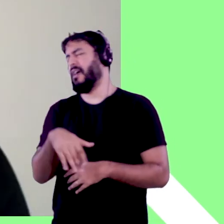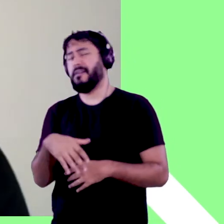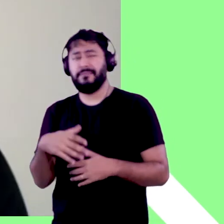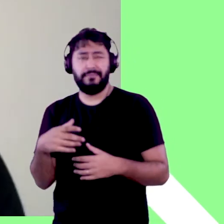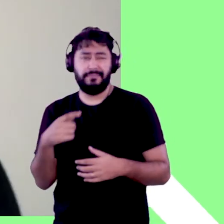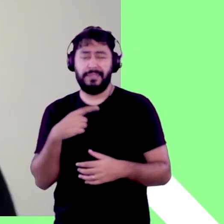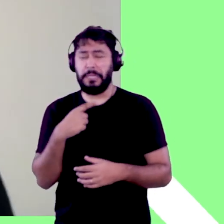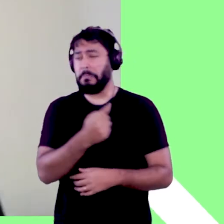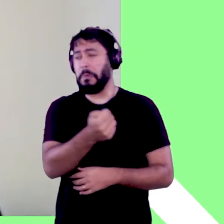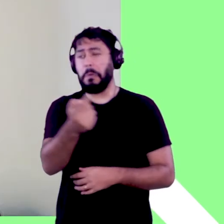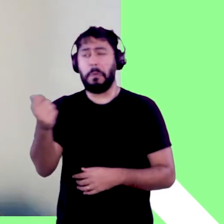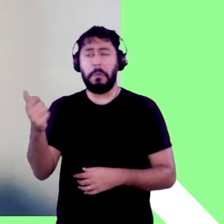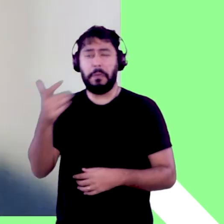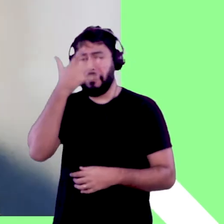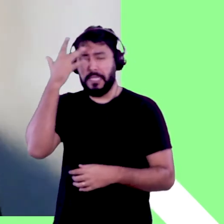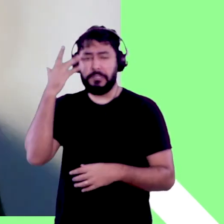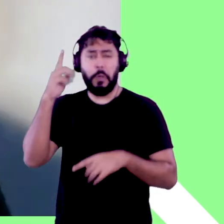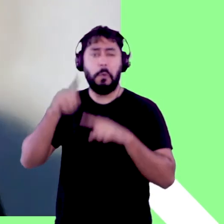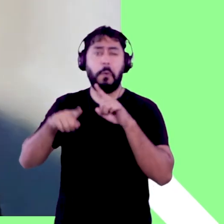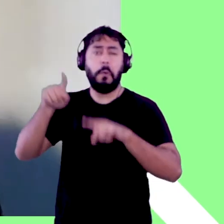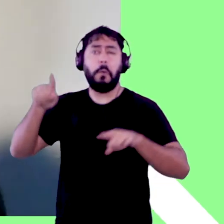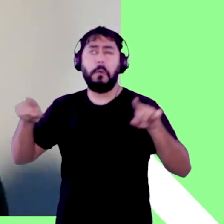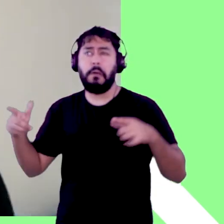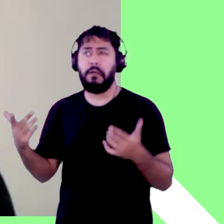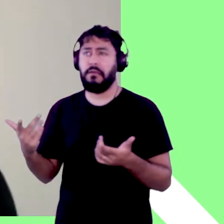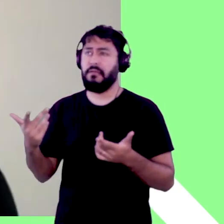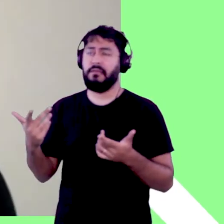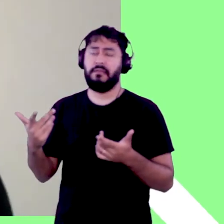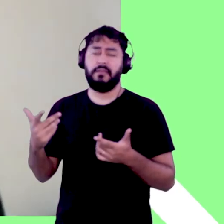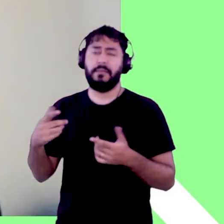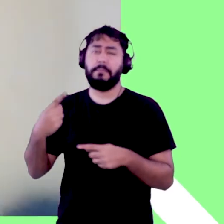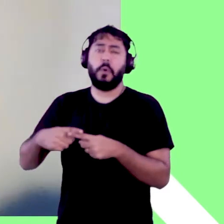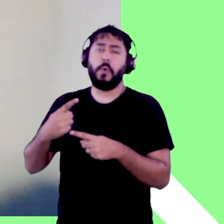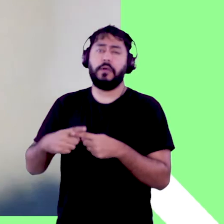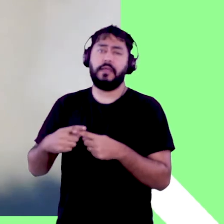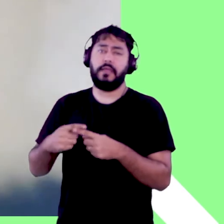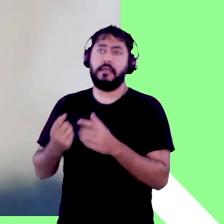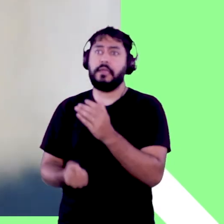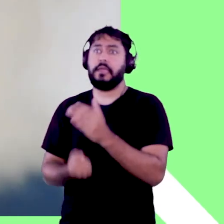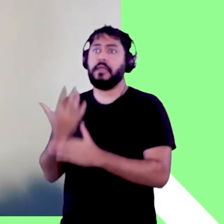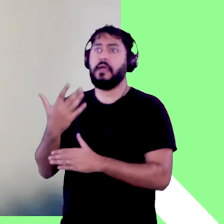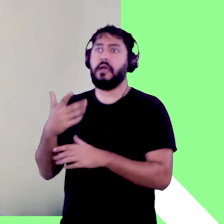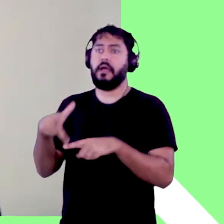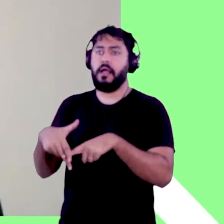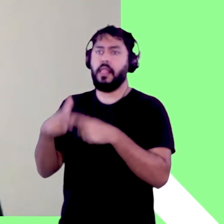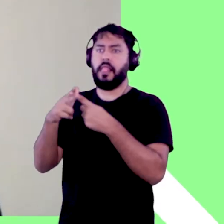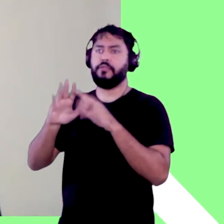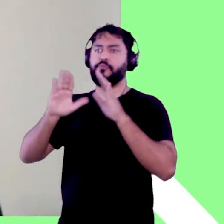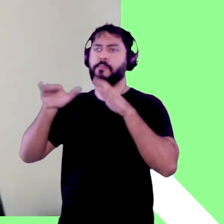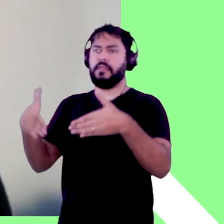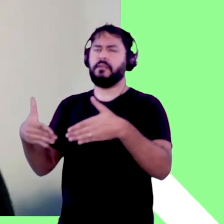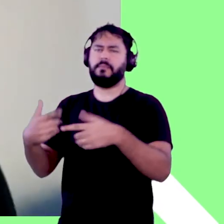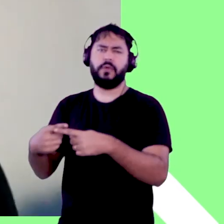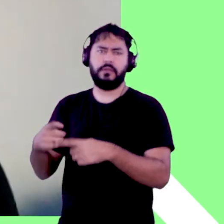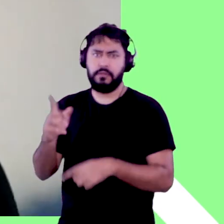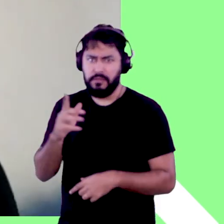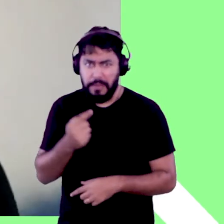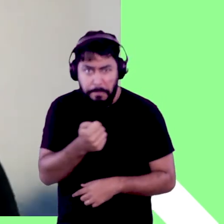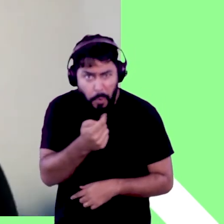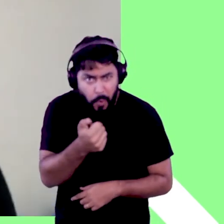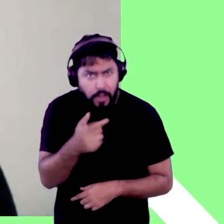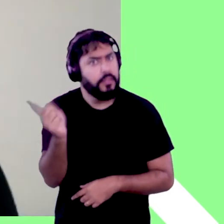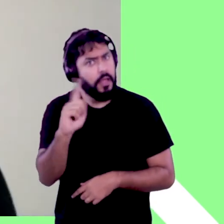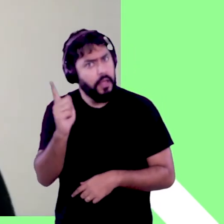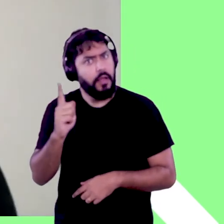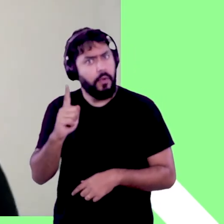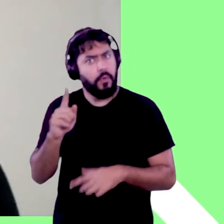poucas pessoas com essa diversidade, para que eu vou criar um recurso específico para isso? Tem poucas não, tem muitas, né? No